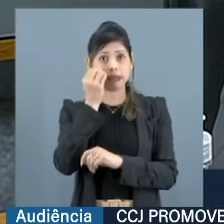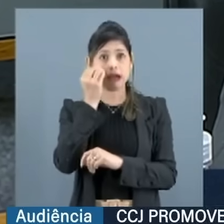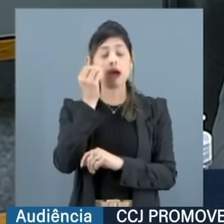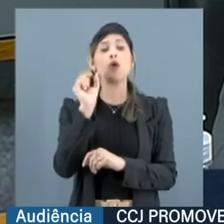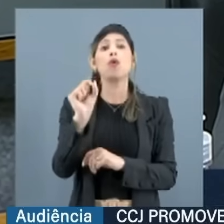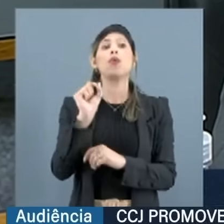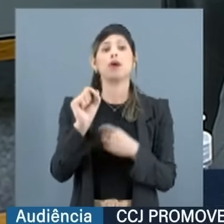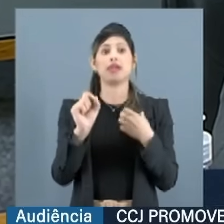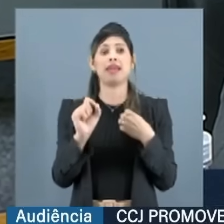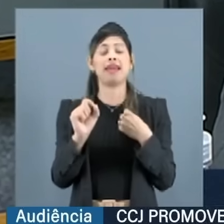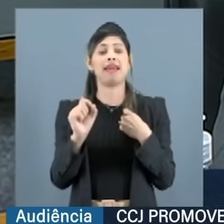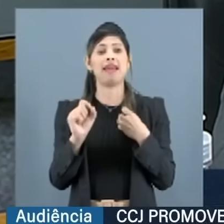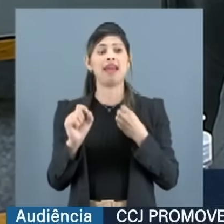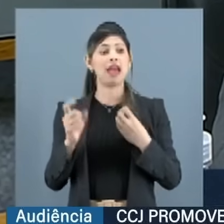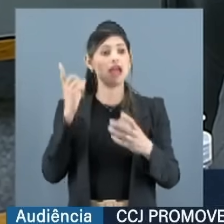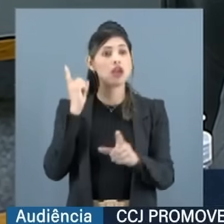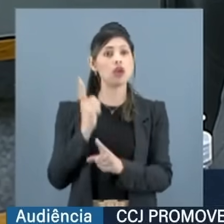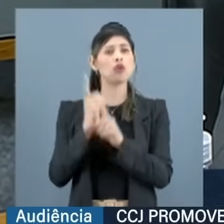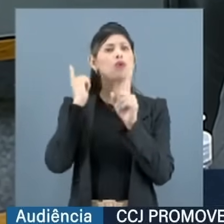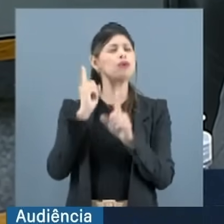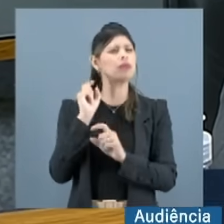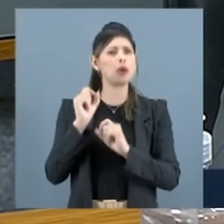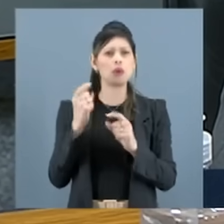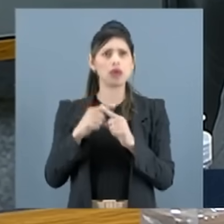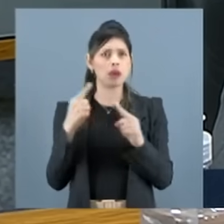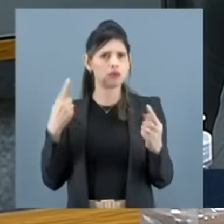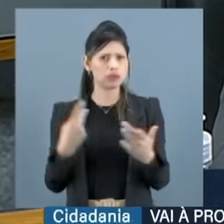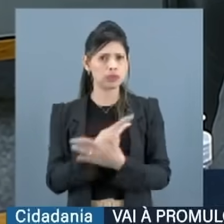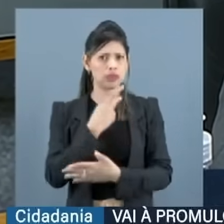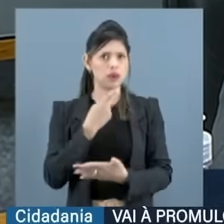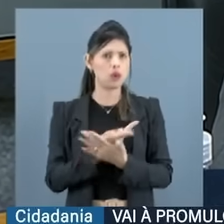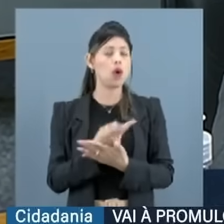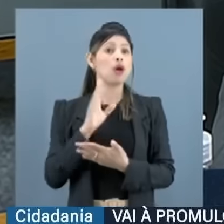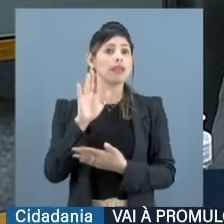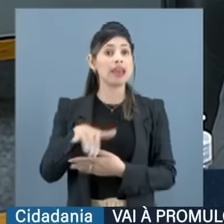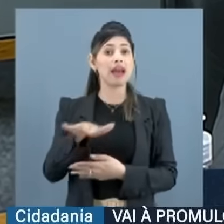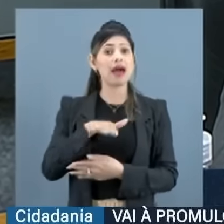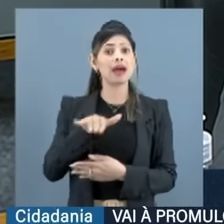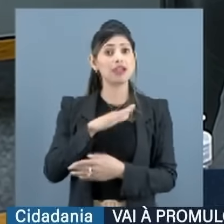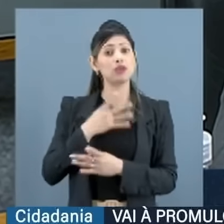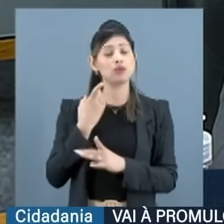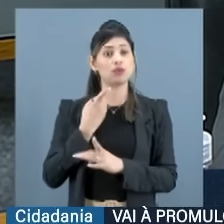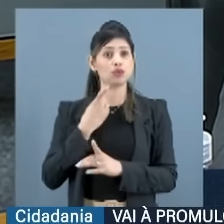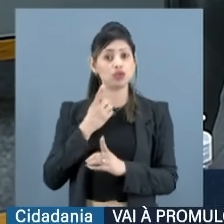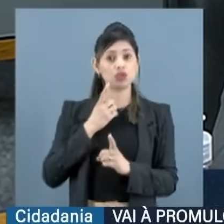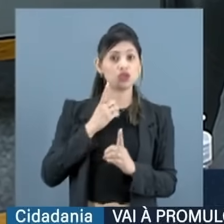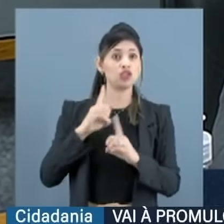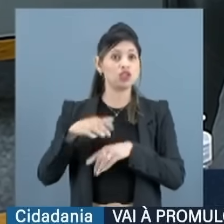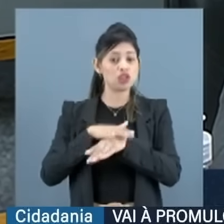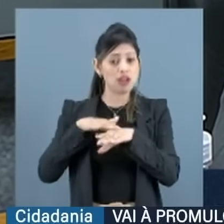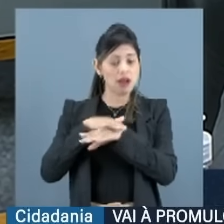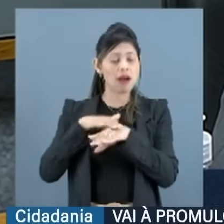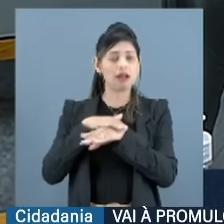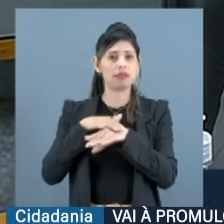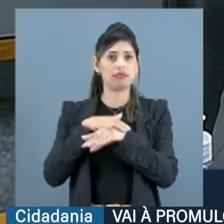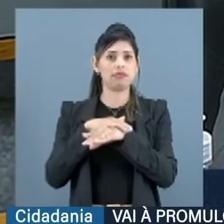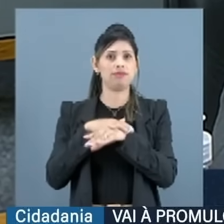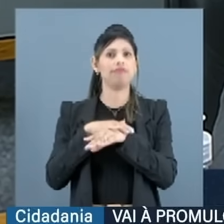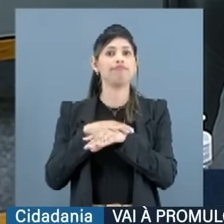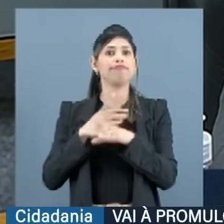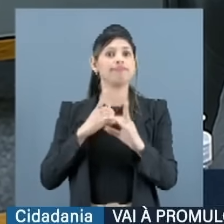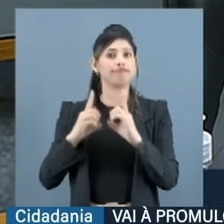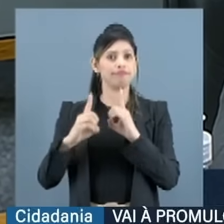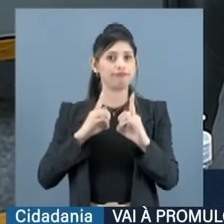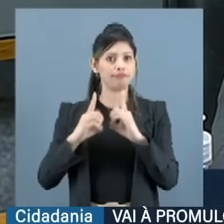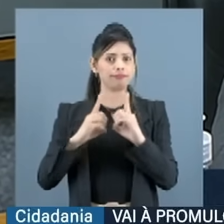de descobrir realmente essa questão do diálogo. Aí fica por isso mesmo. Agora, nós